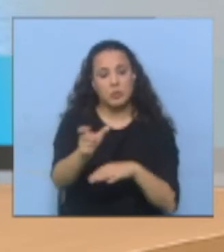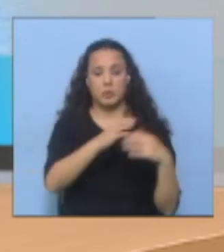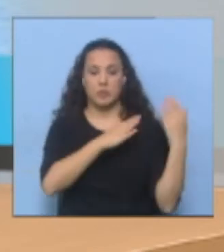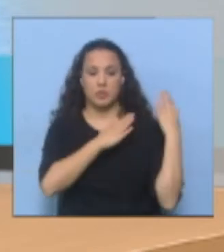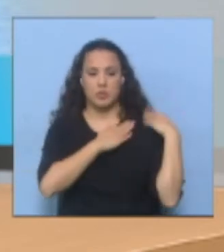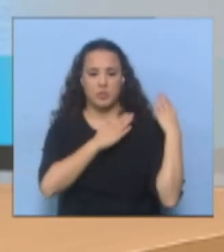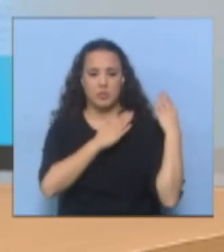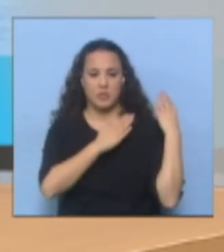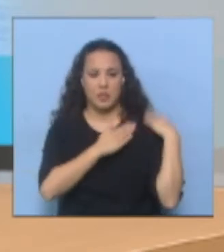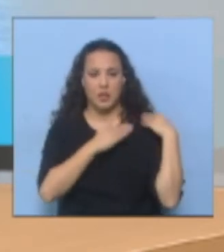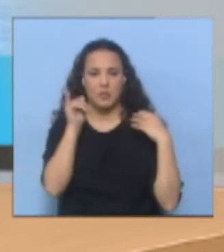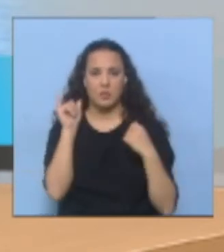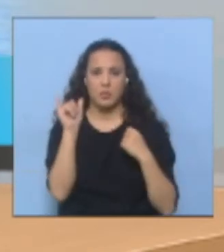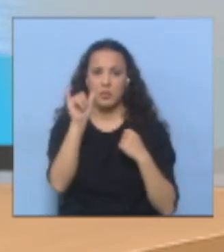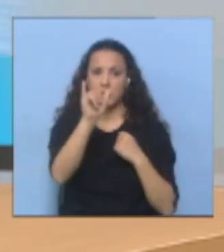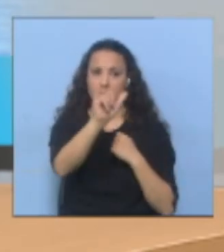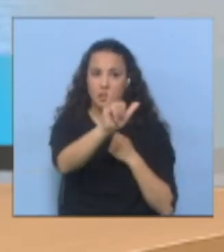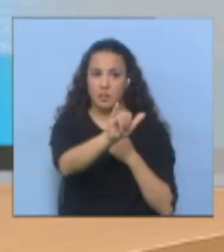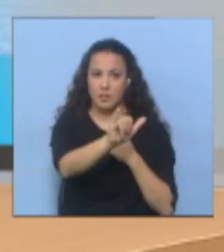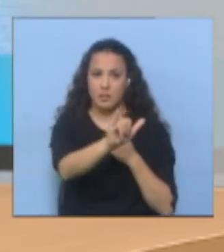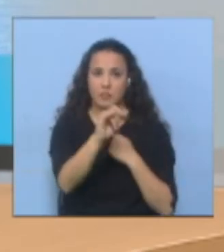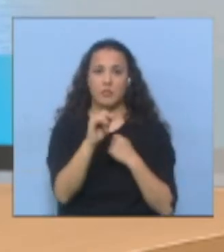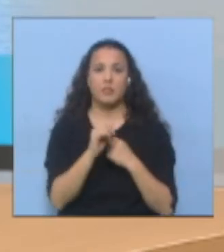agentes de viagens e